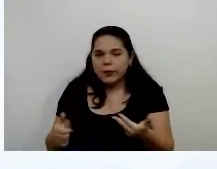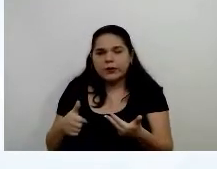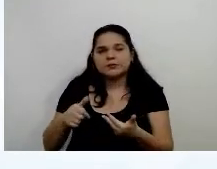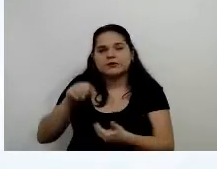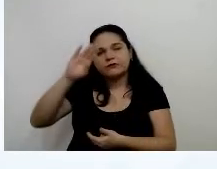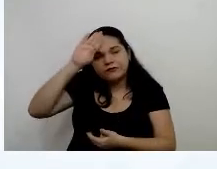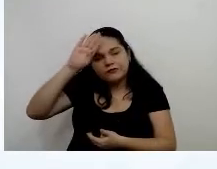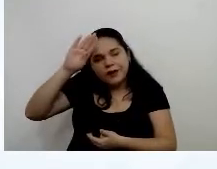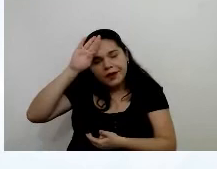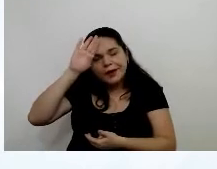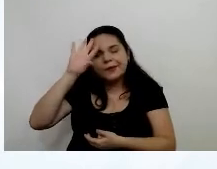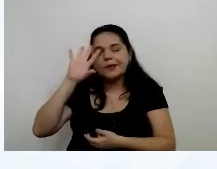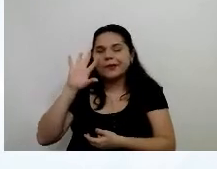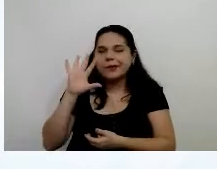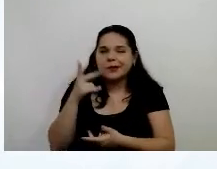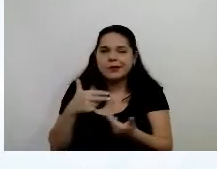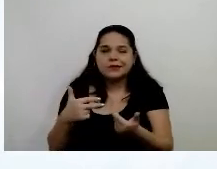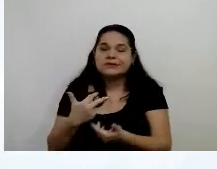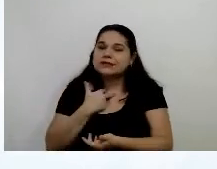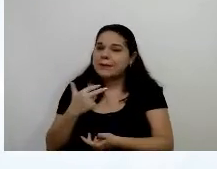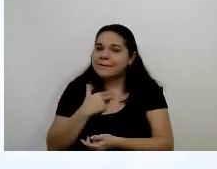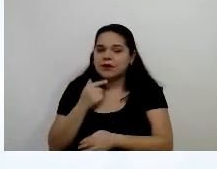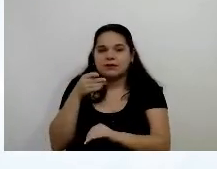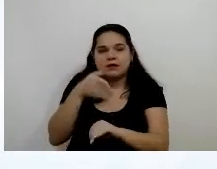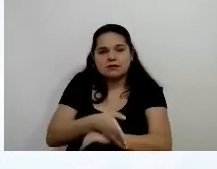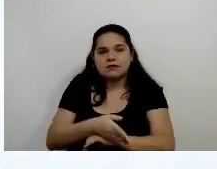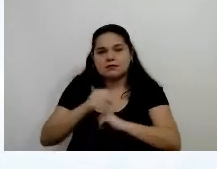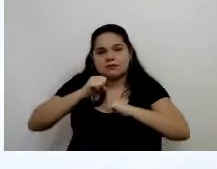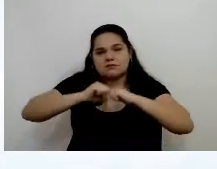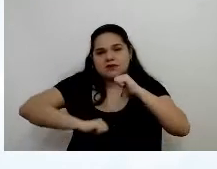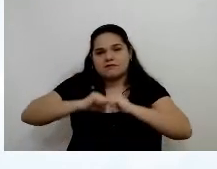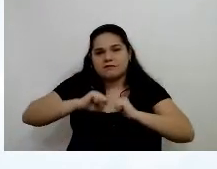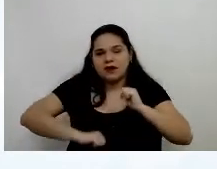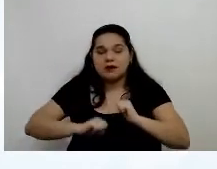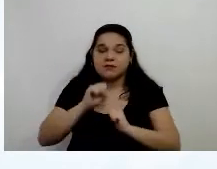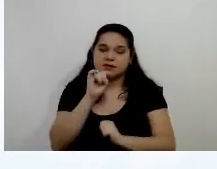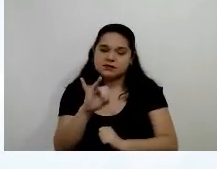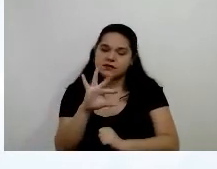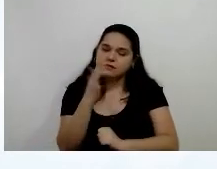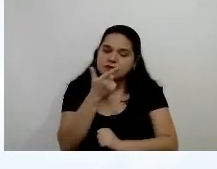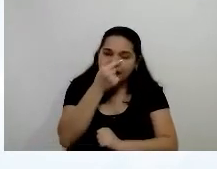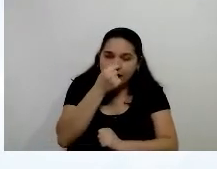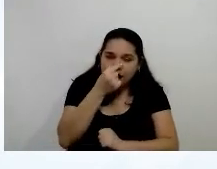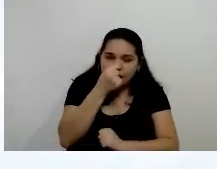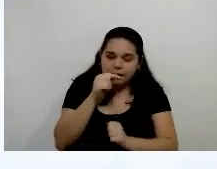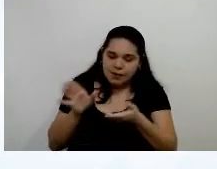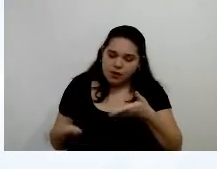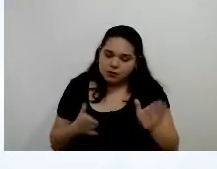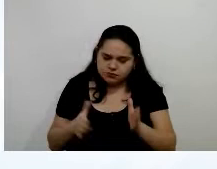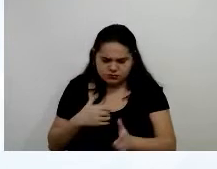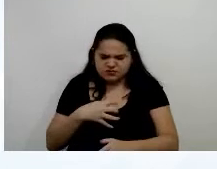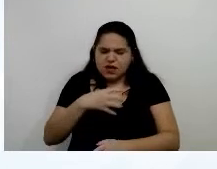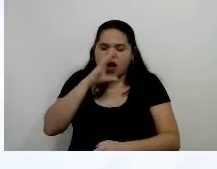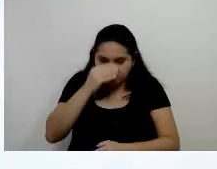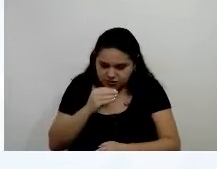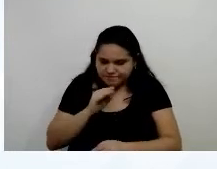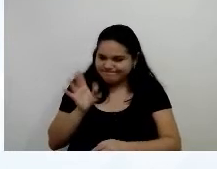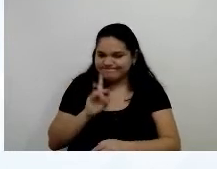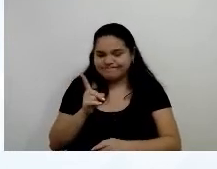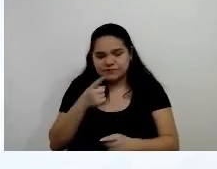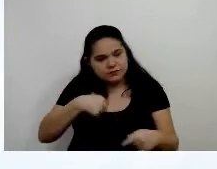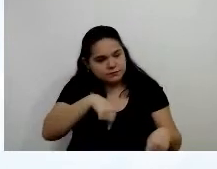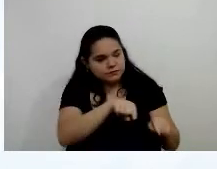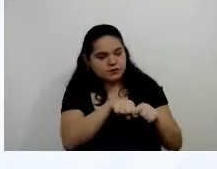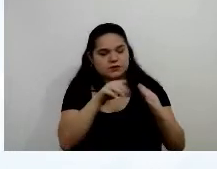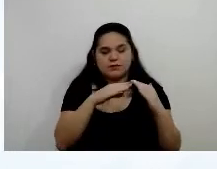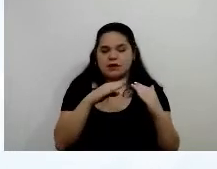ocorreu uma gripe, um trabalhador numa linha de produção, ele tem que voltar para casa e aí por diante.